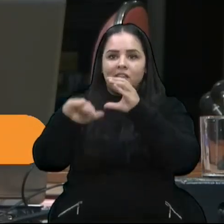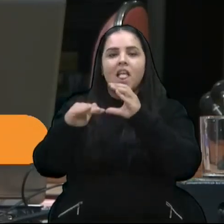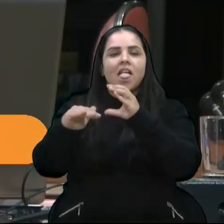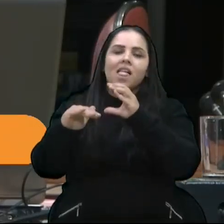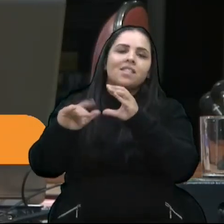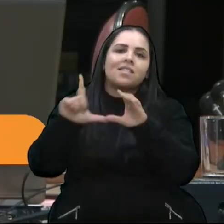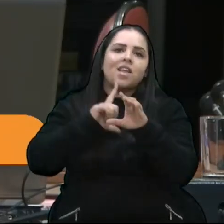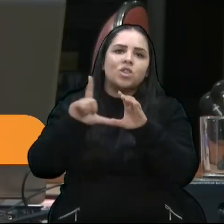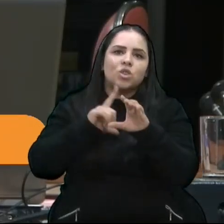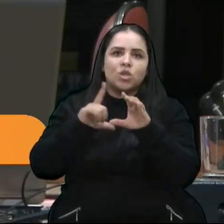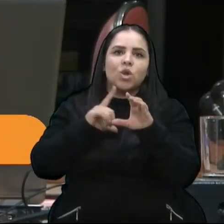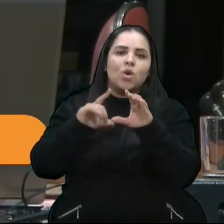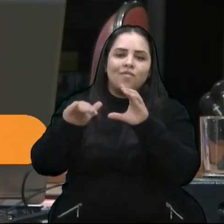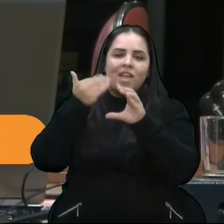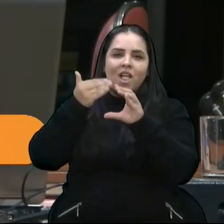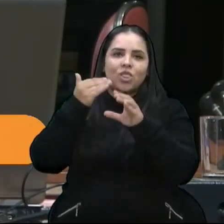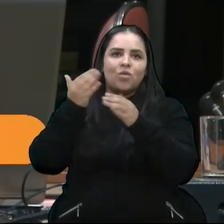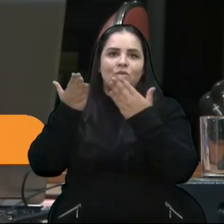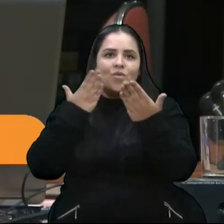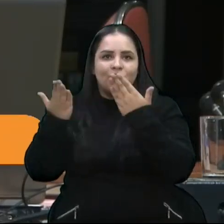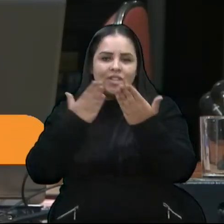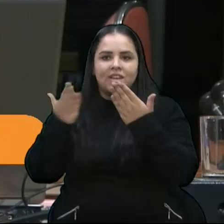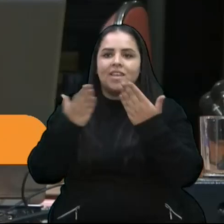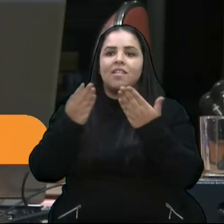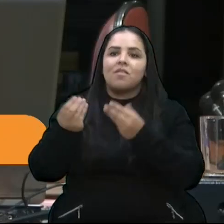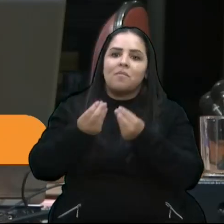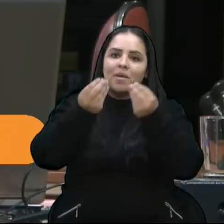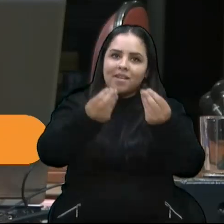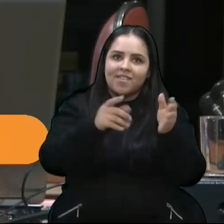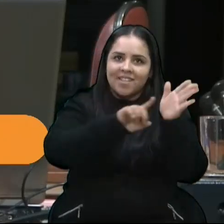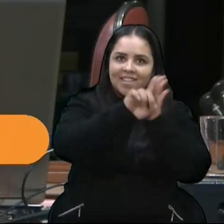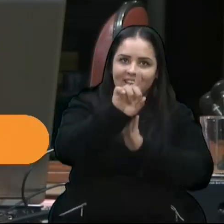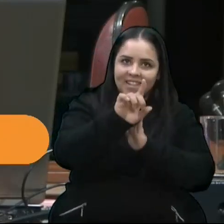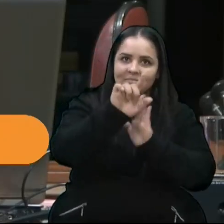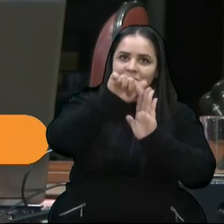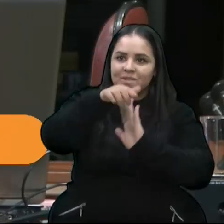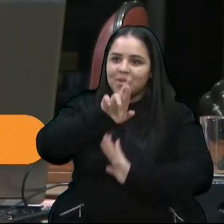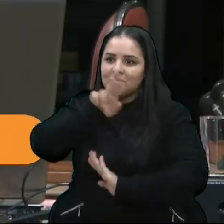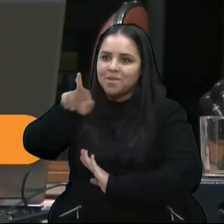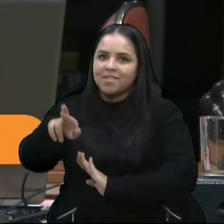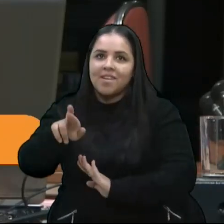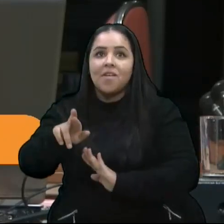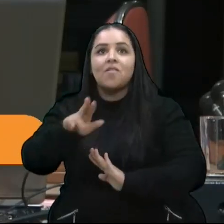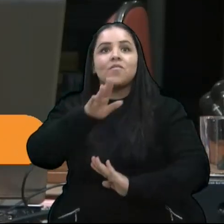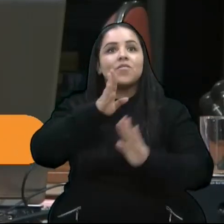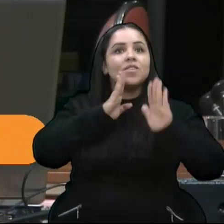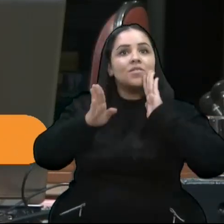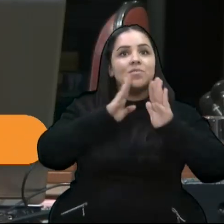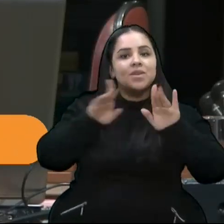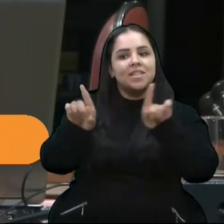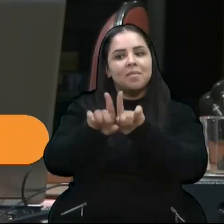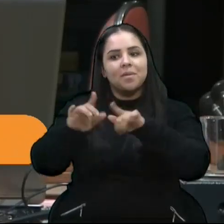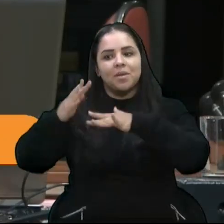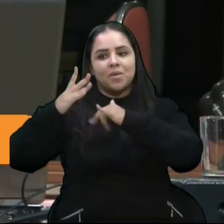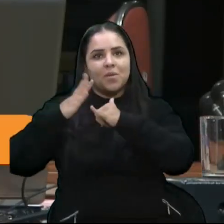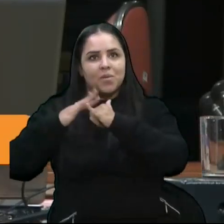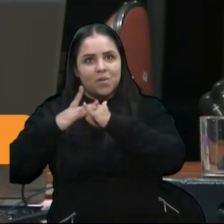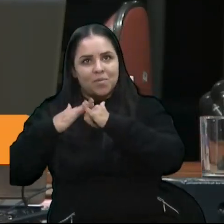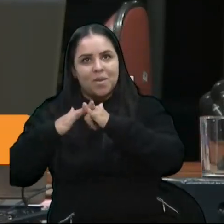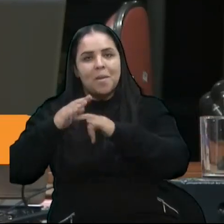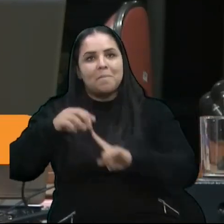direcionar aos nossos convidados para depois eles responderem vocês. Facebook e YouTube, né? Facebook e YouTube, principalmente